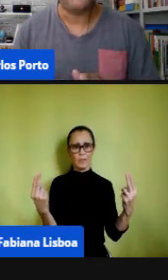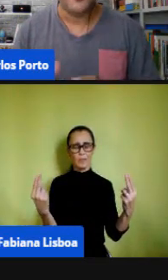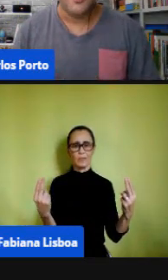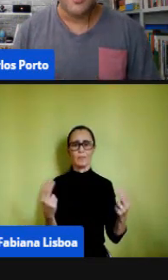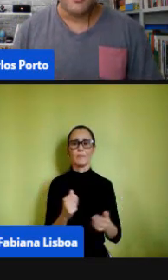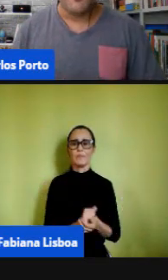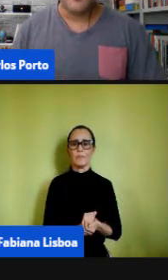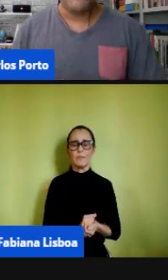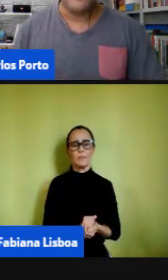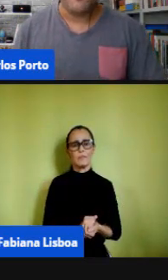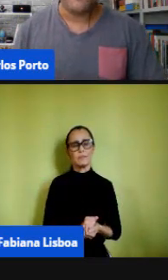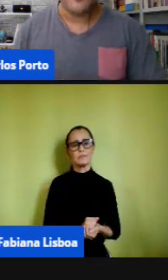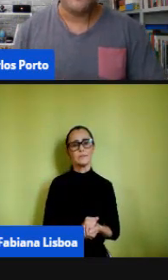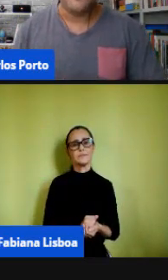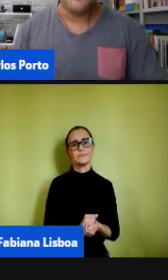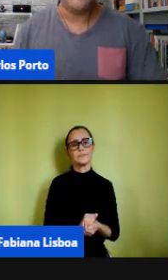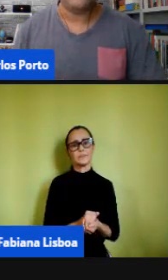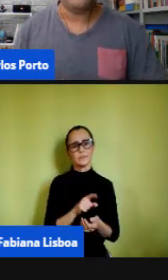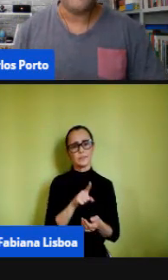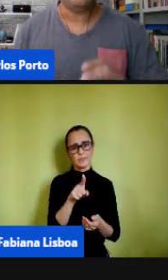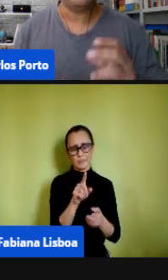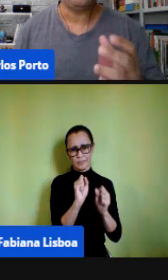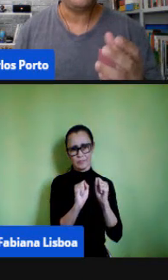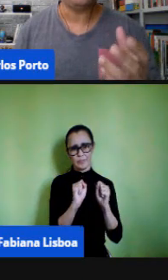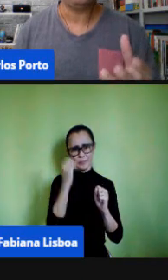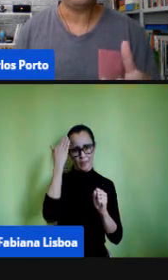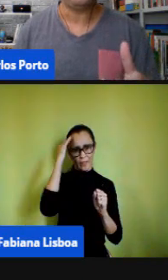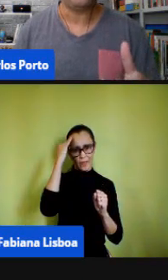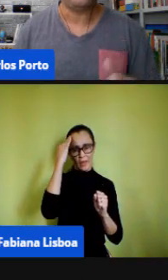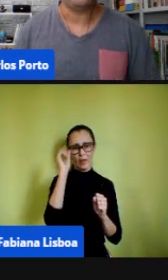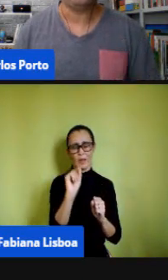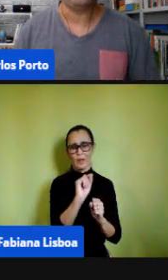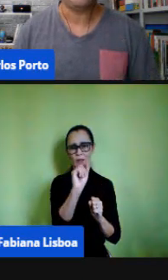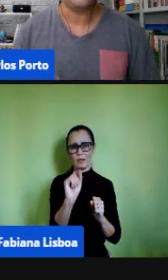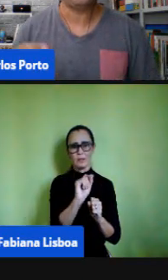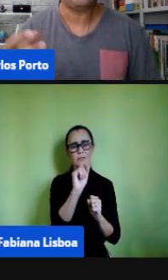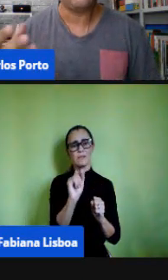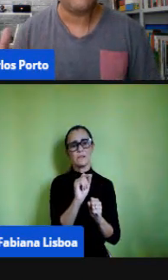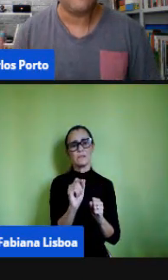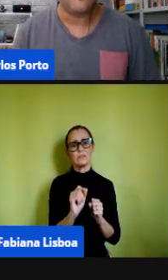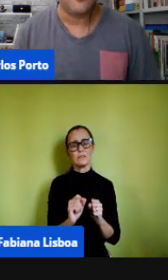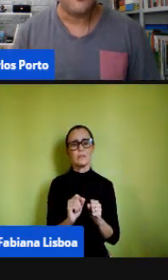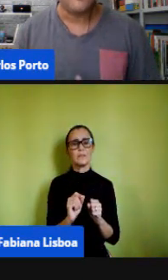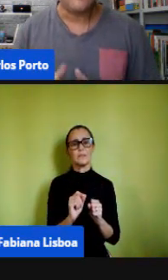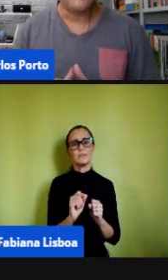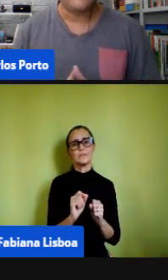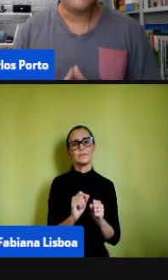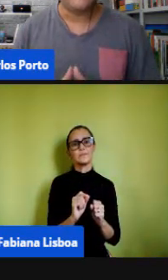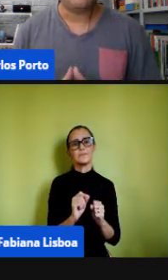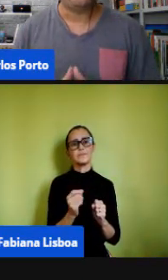assim. Para que você possa entender, então, quem são esses ou quem são essas